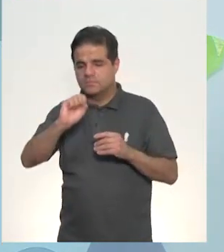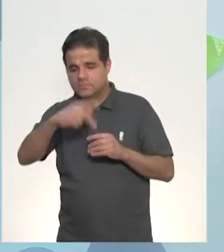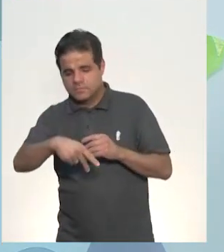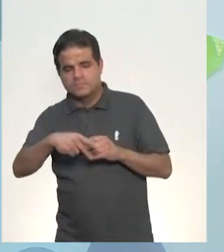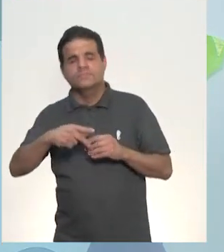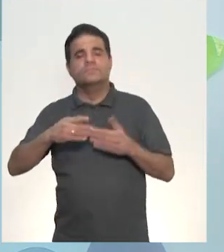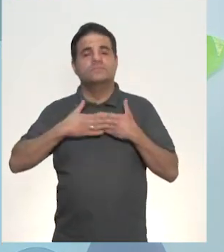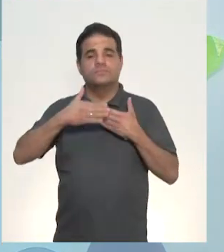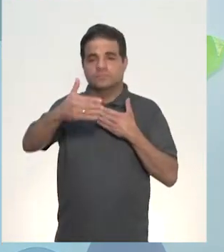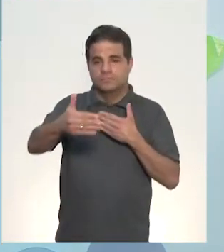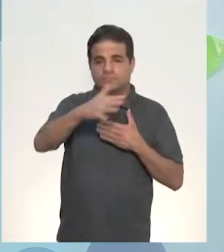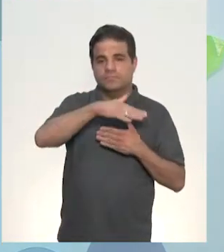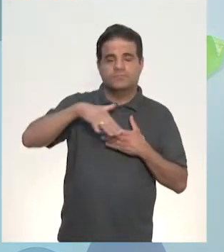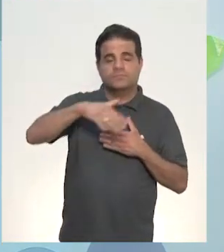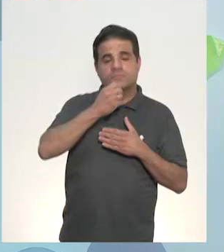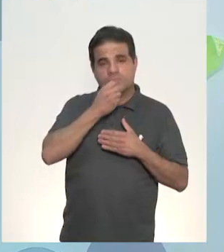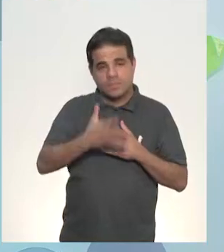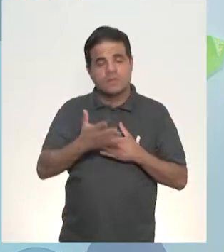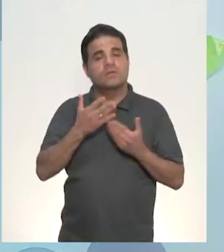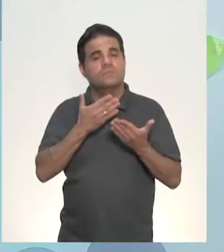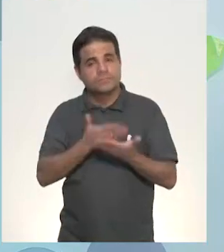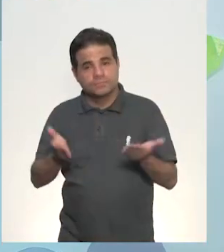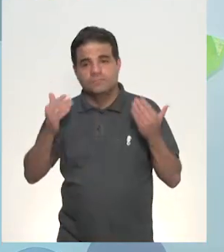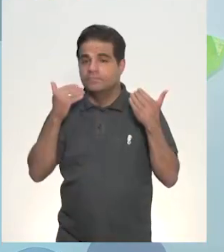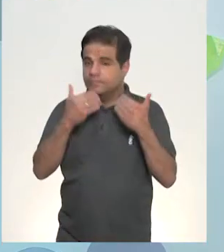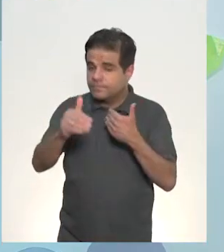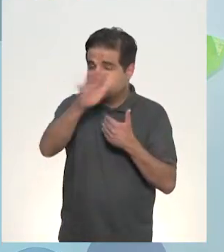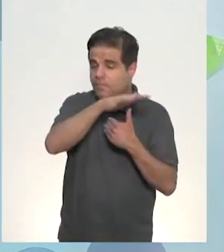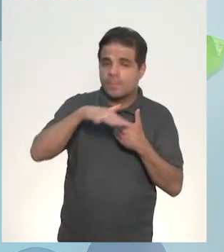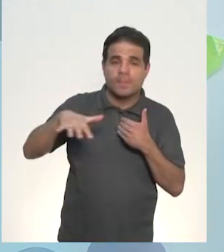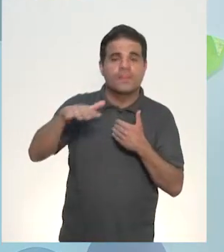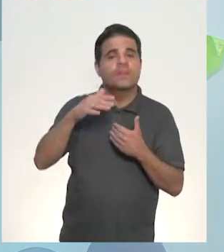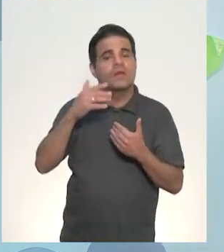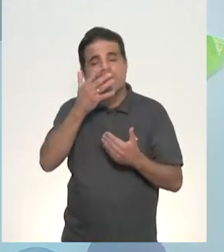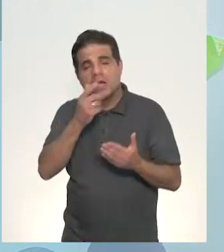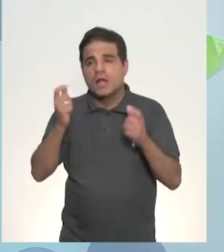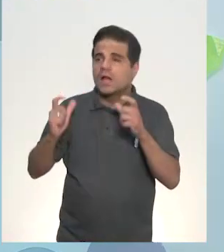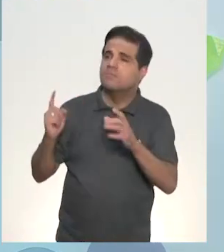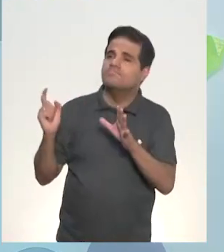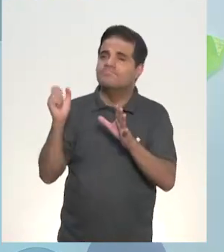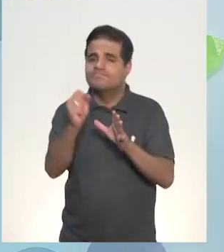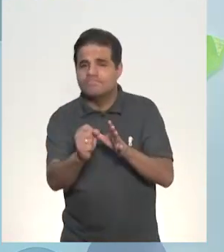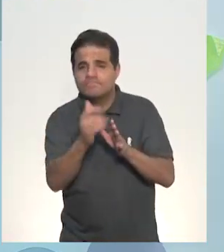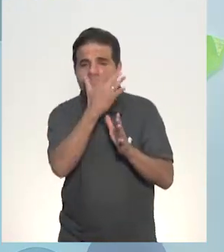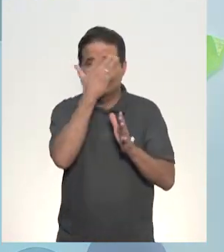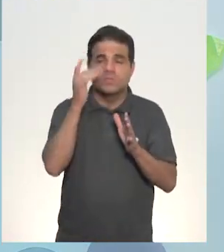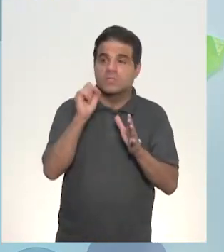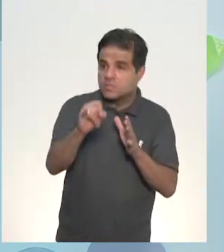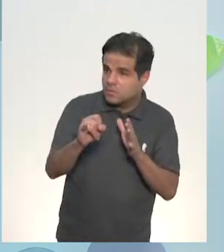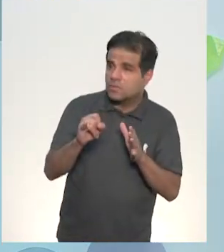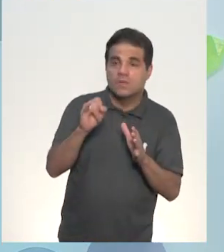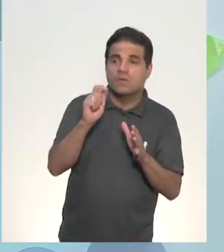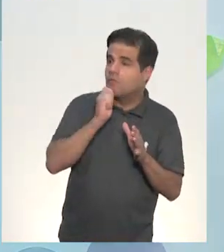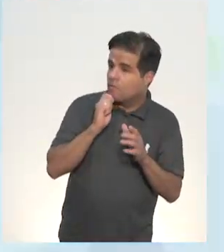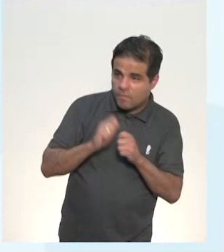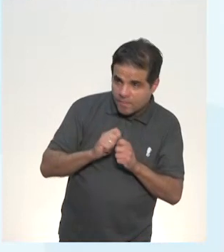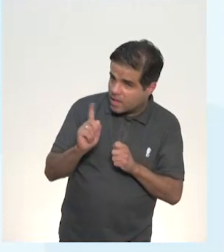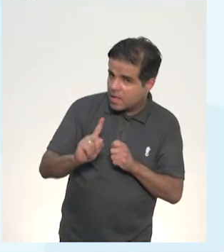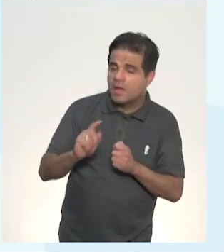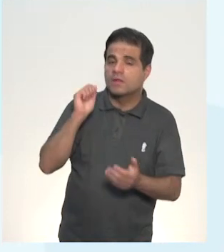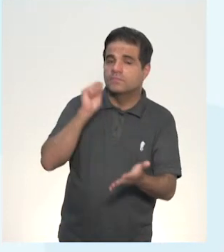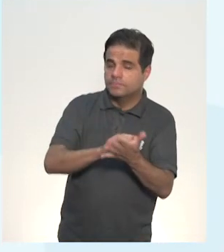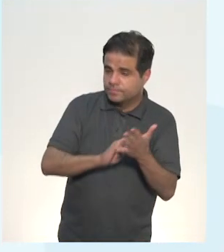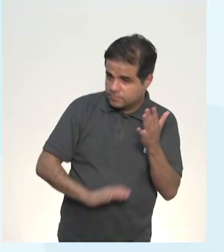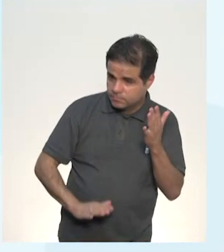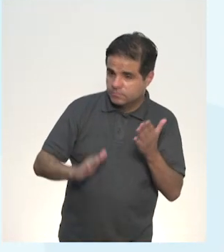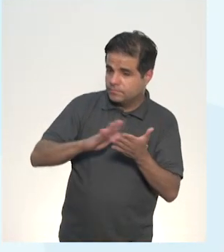CMSP_EM, outros poemas maravilhosos que falam de lugares, que associam lugares a pessoas. E se você ainda não fez a